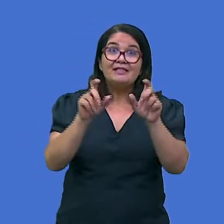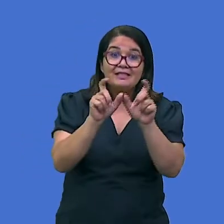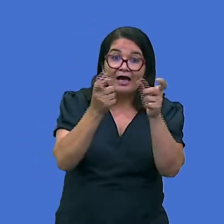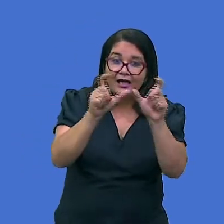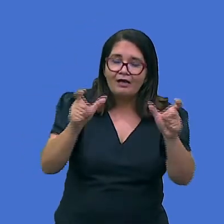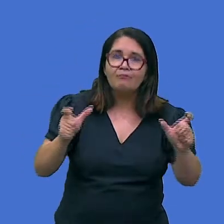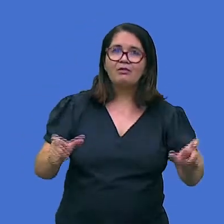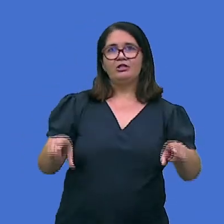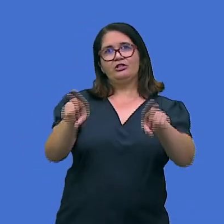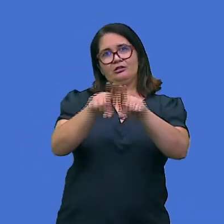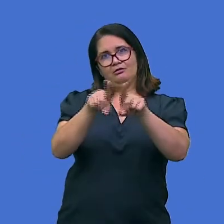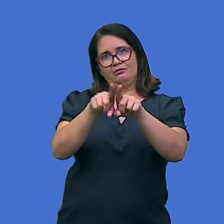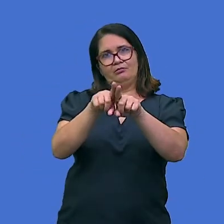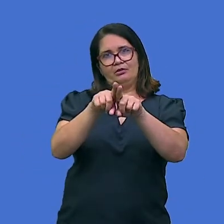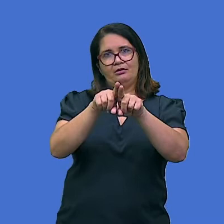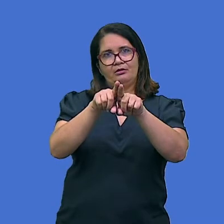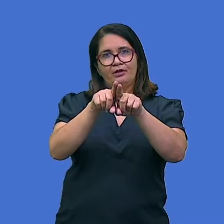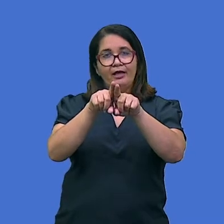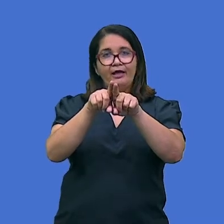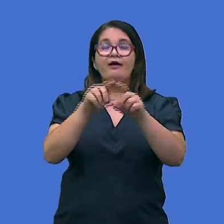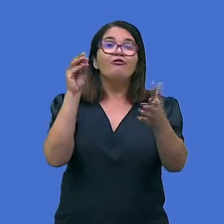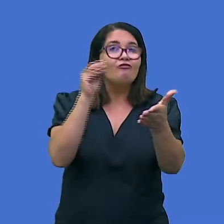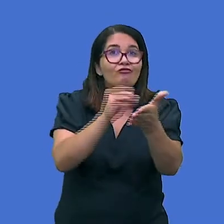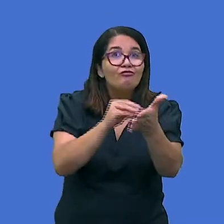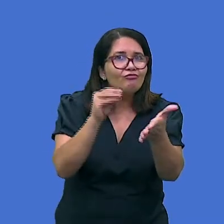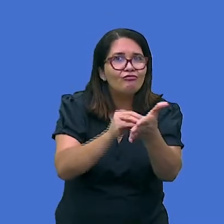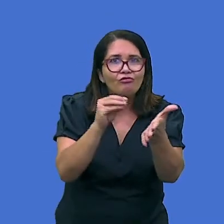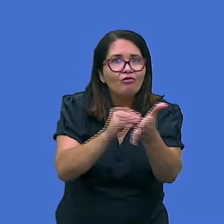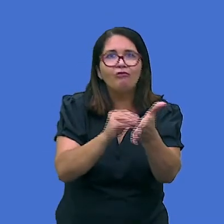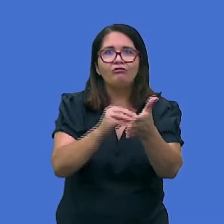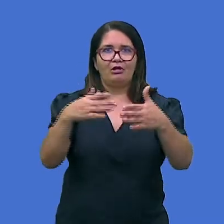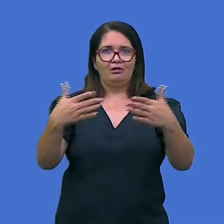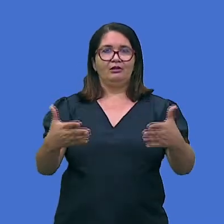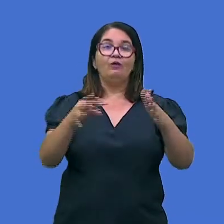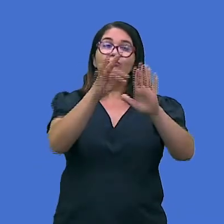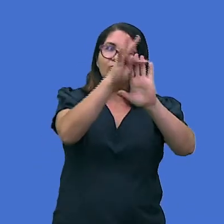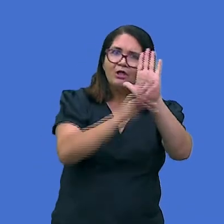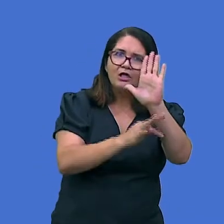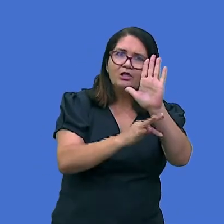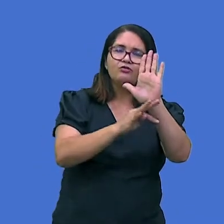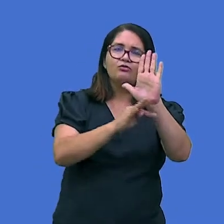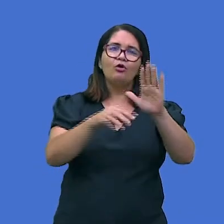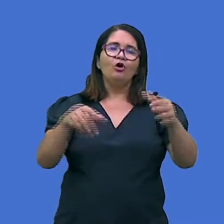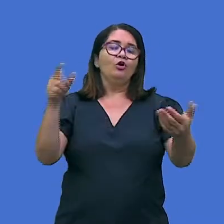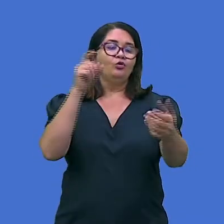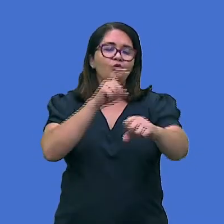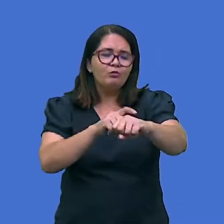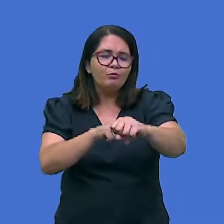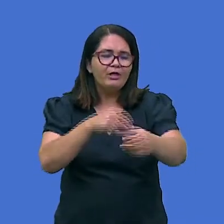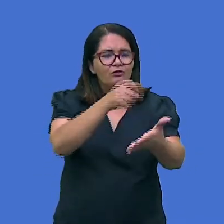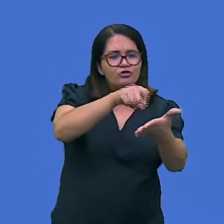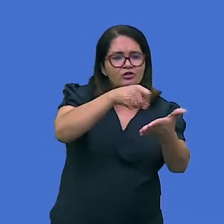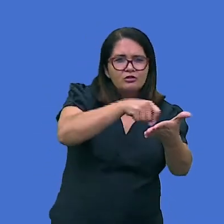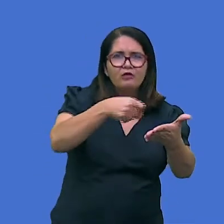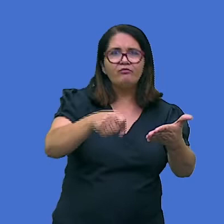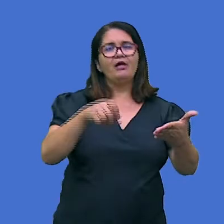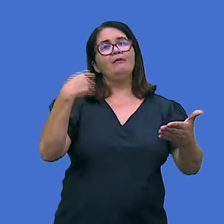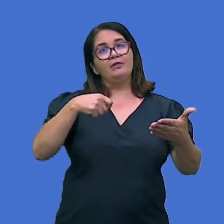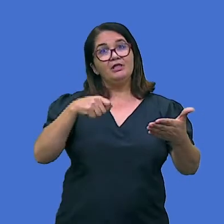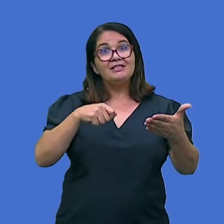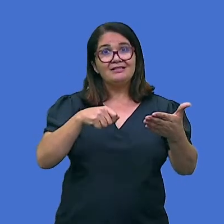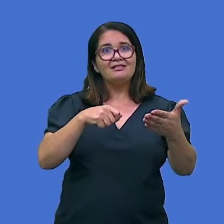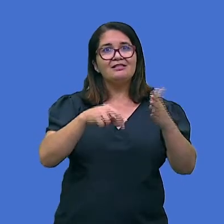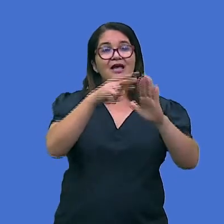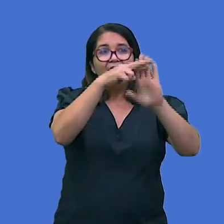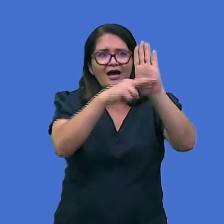desvio gramatical, que passa despercebido pelos falantes da língua. Note que ele é muito utilizado no